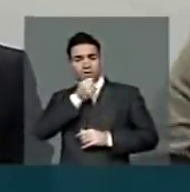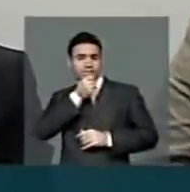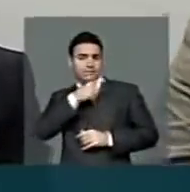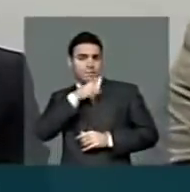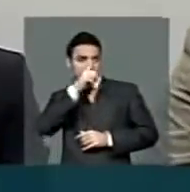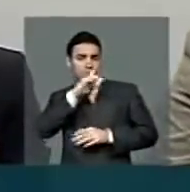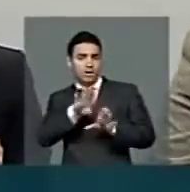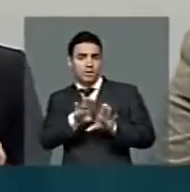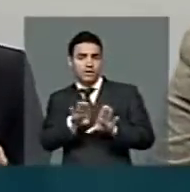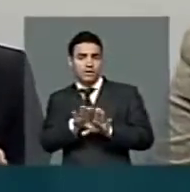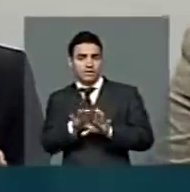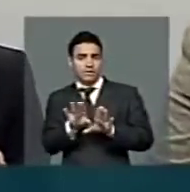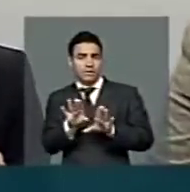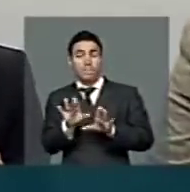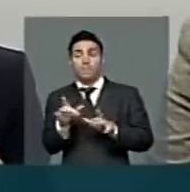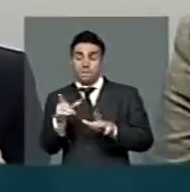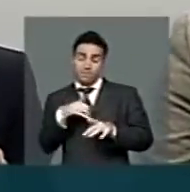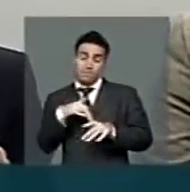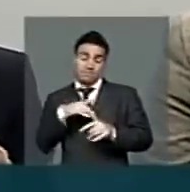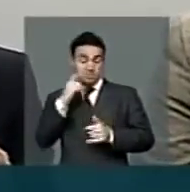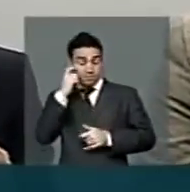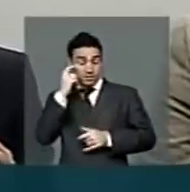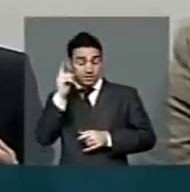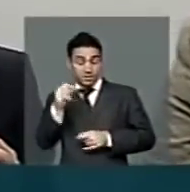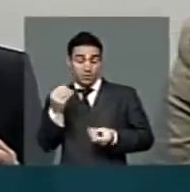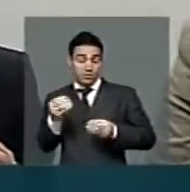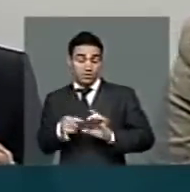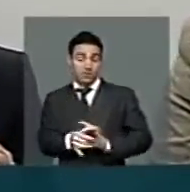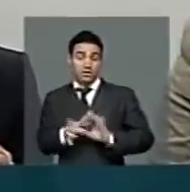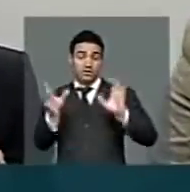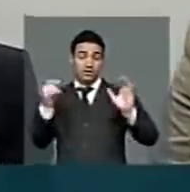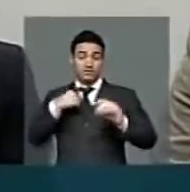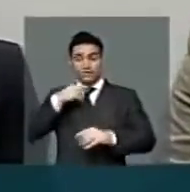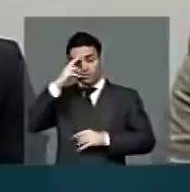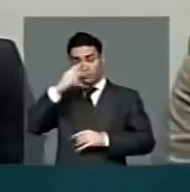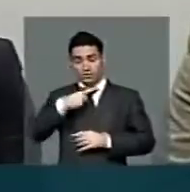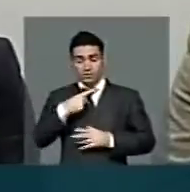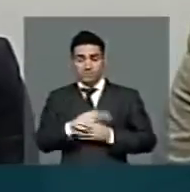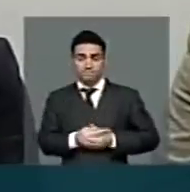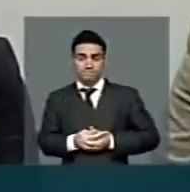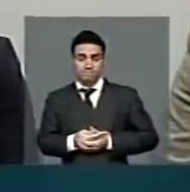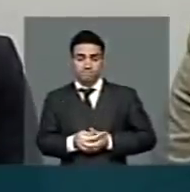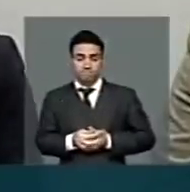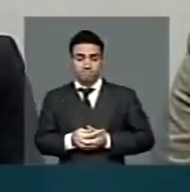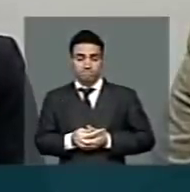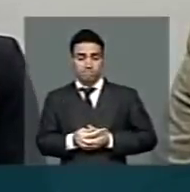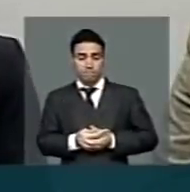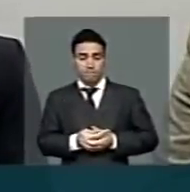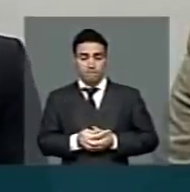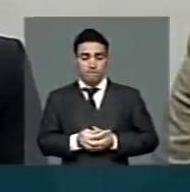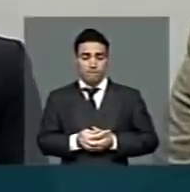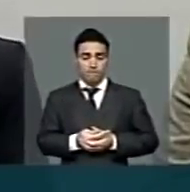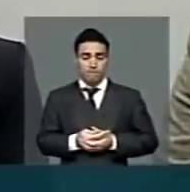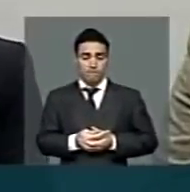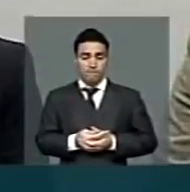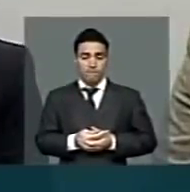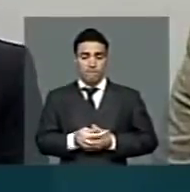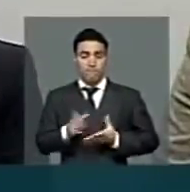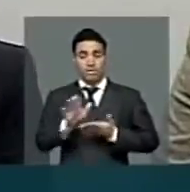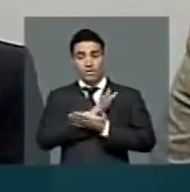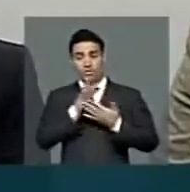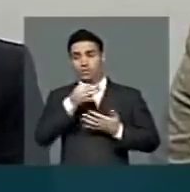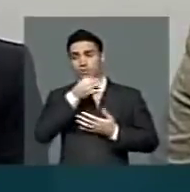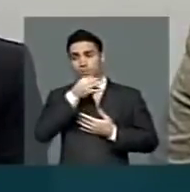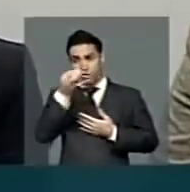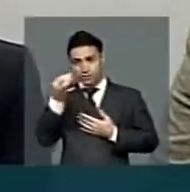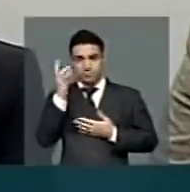nós temos que pensar também nessa perspectiva, na perspectiva da liberdade individual. As objeções mais